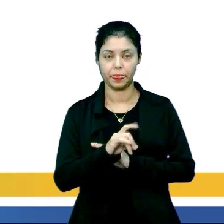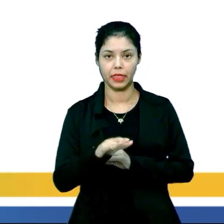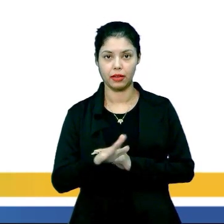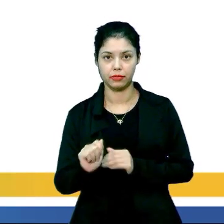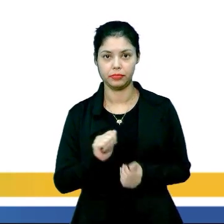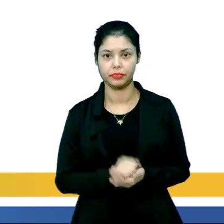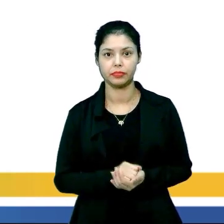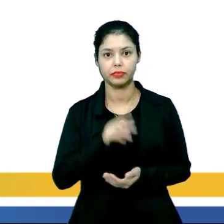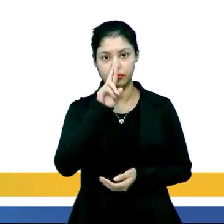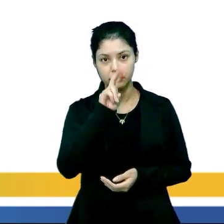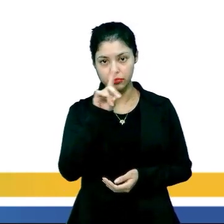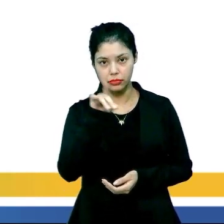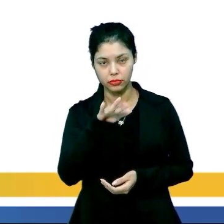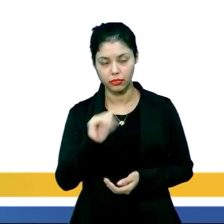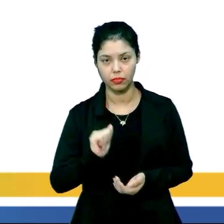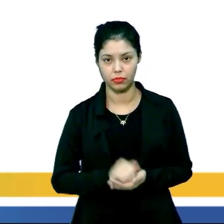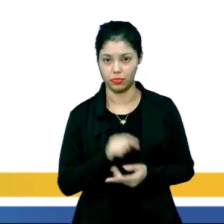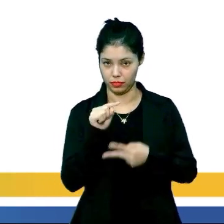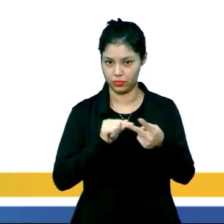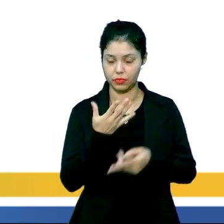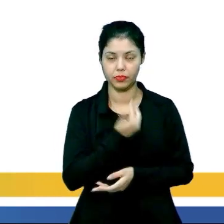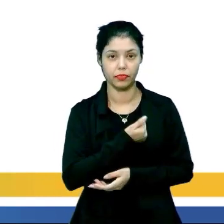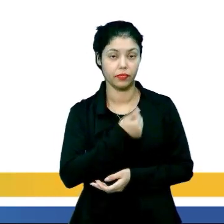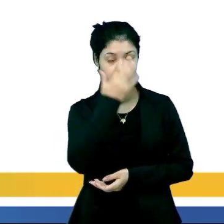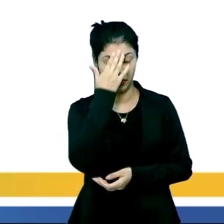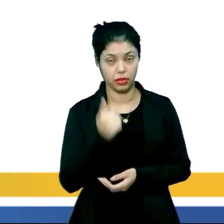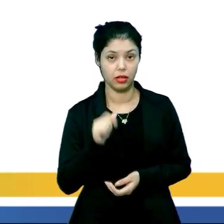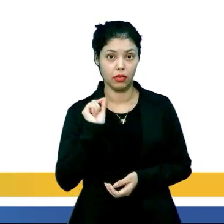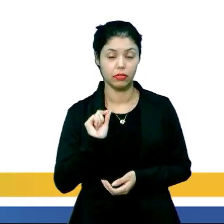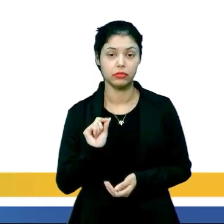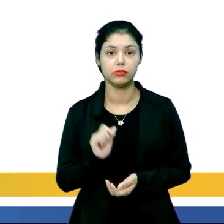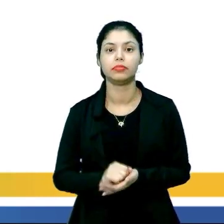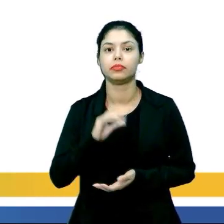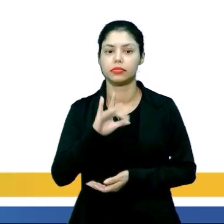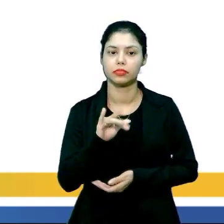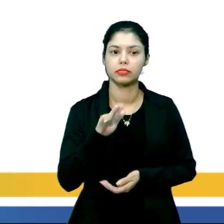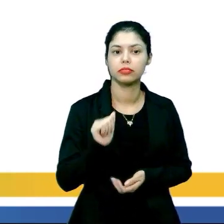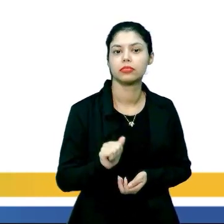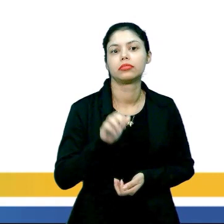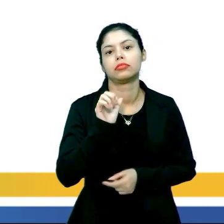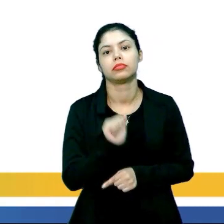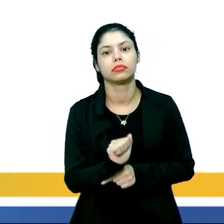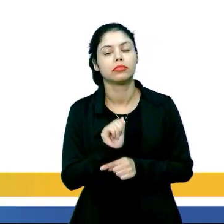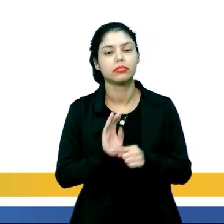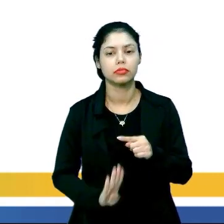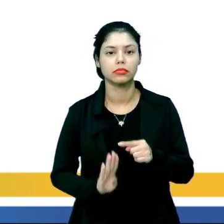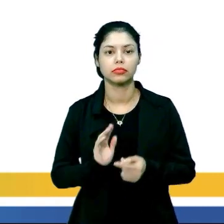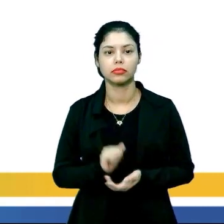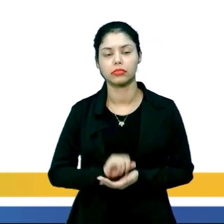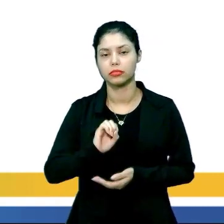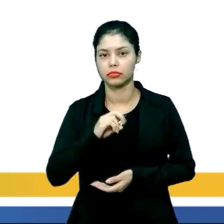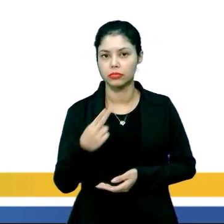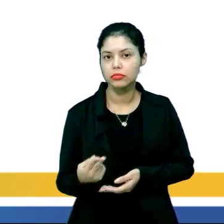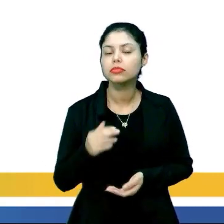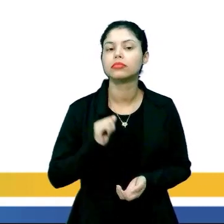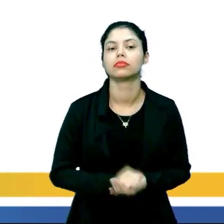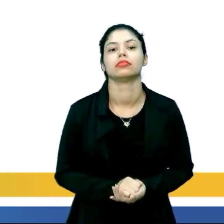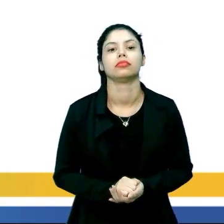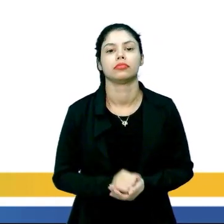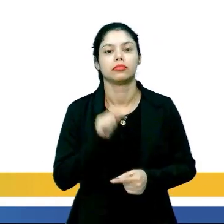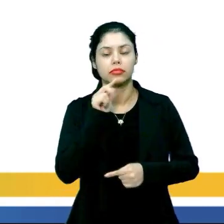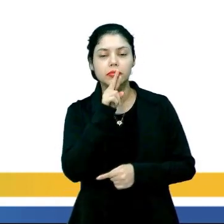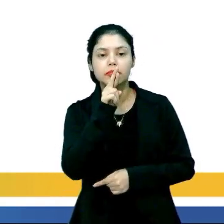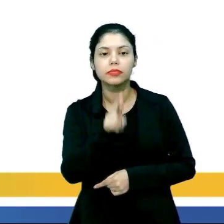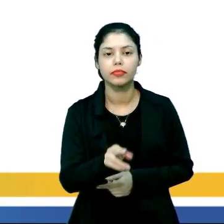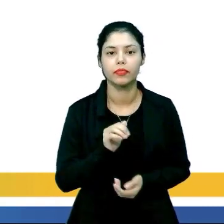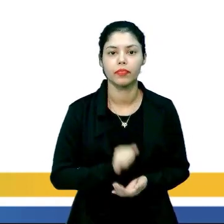proporção. A razão, entre dois números, nós sabemos que é o quociente de A por B. Ou seja, o resultado da